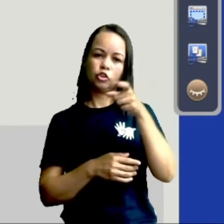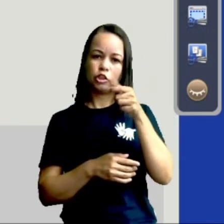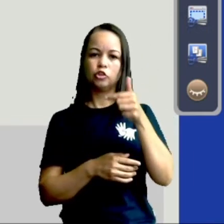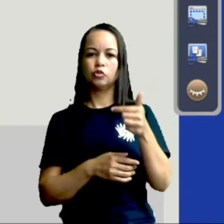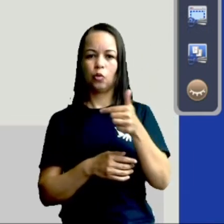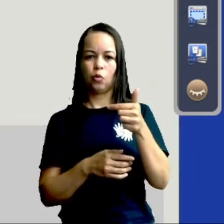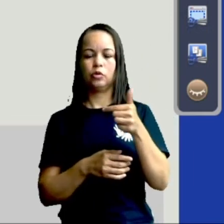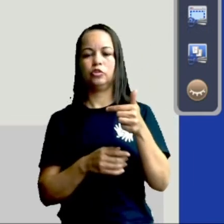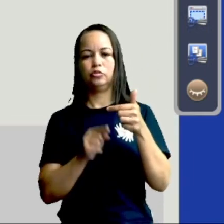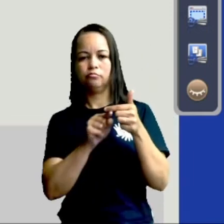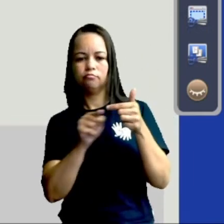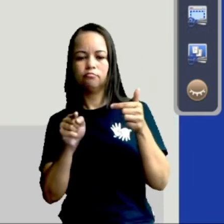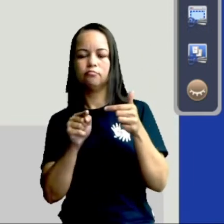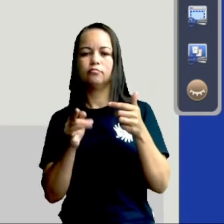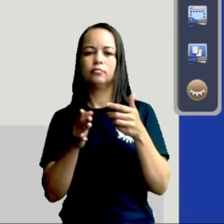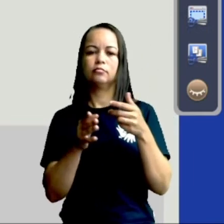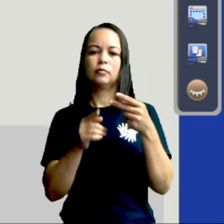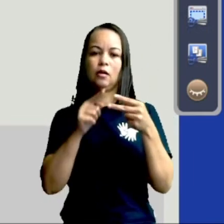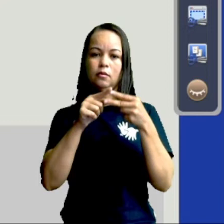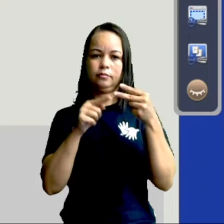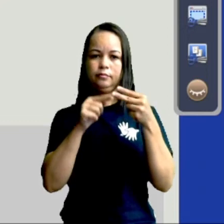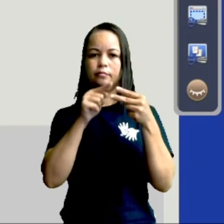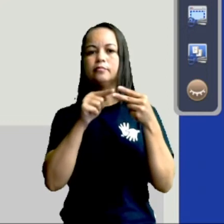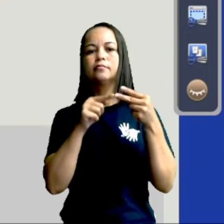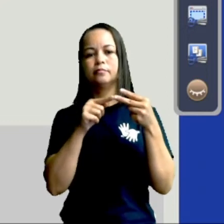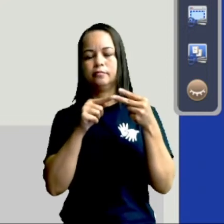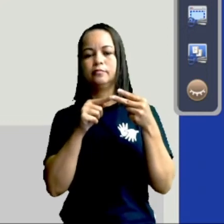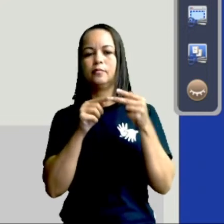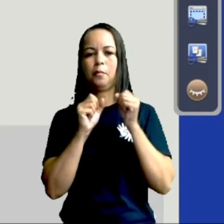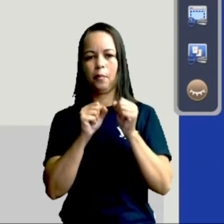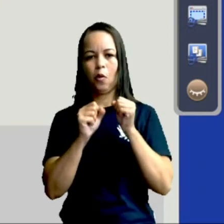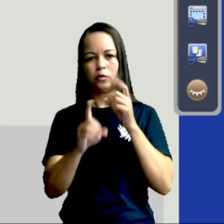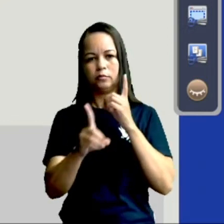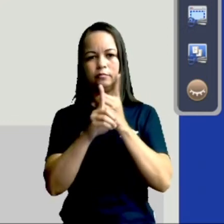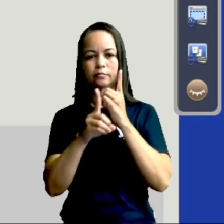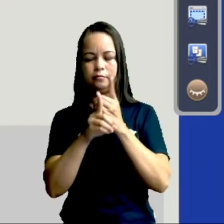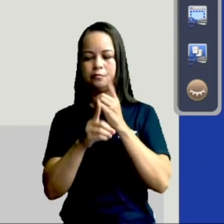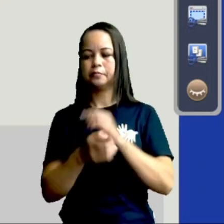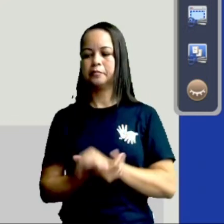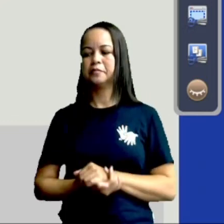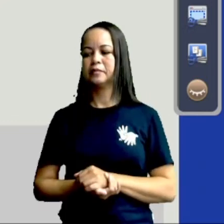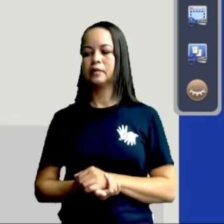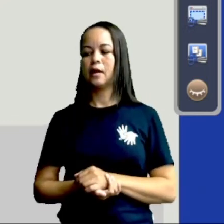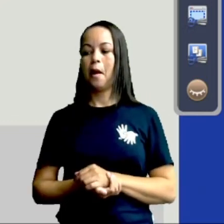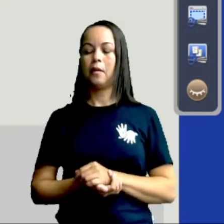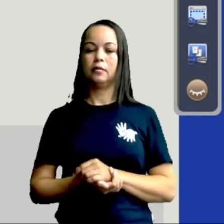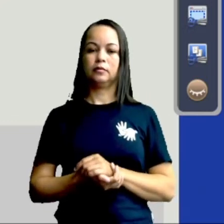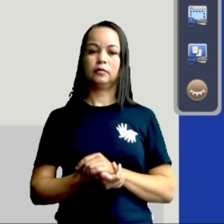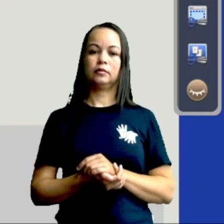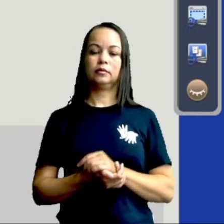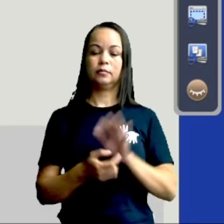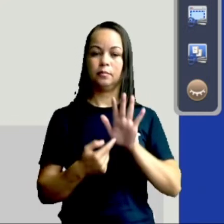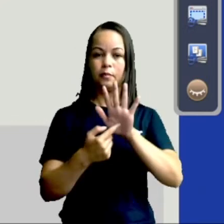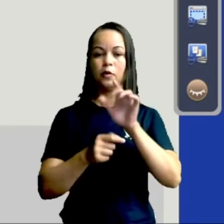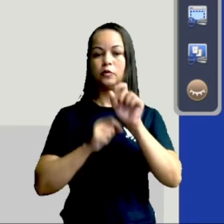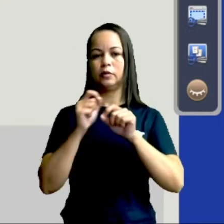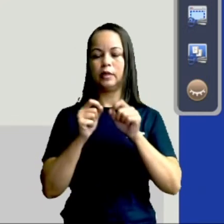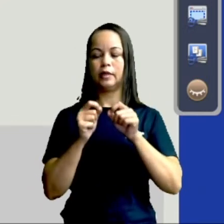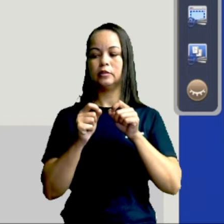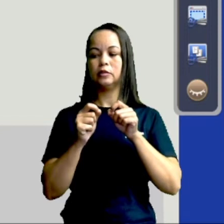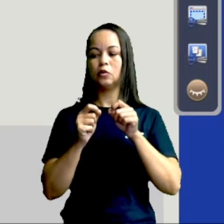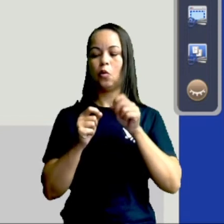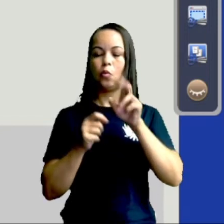x duas linhas. São duas raízes que a gente pode achar, tá? Mas detalhe, a gente só usa essa fórmula depois que achar